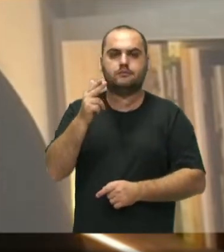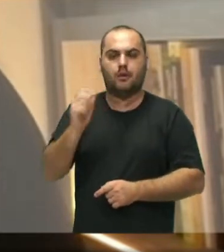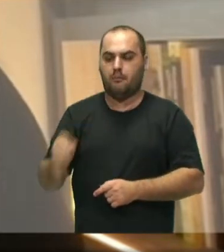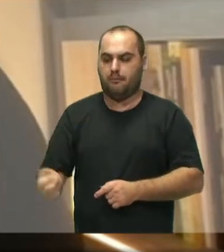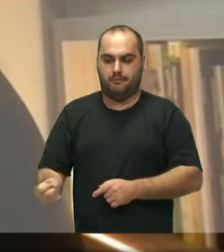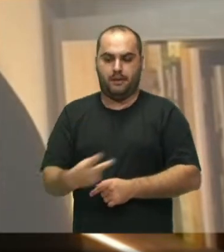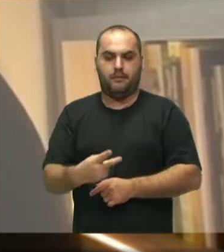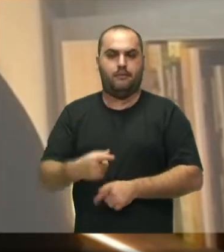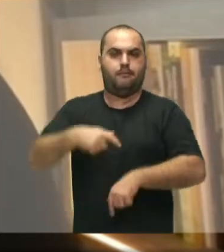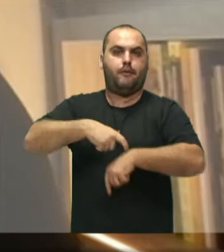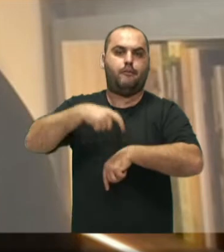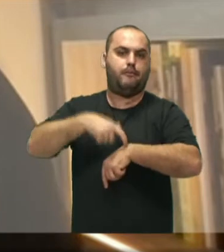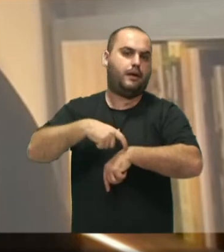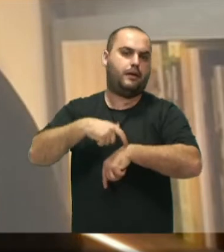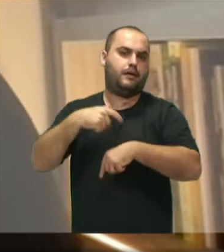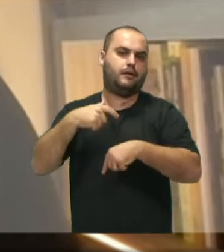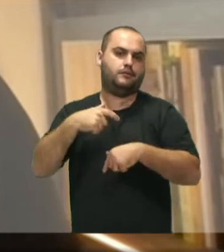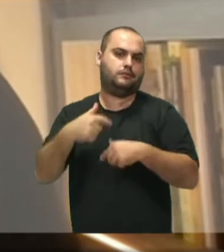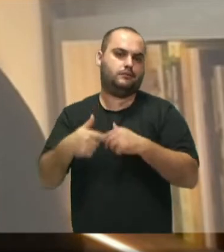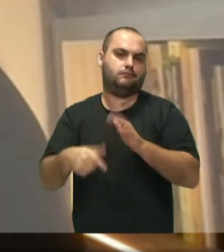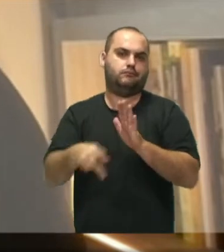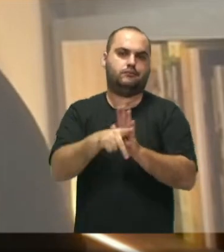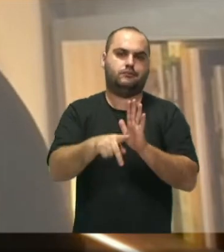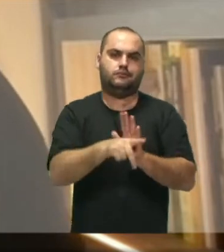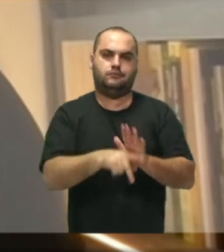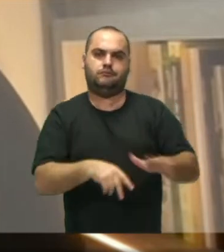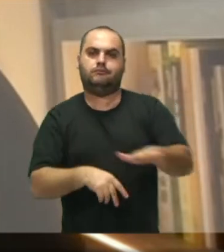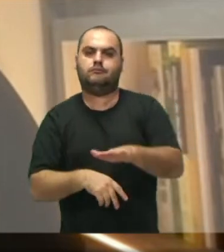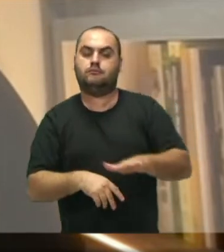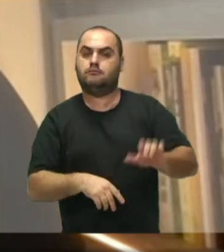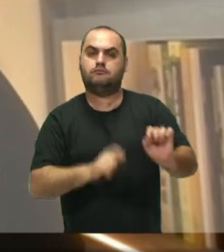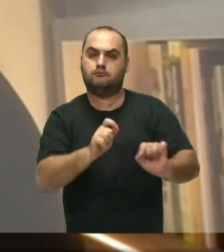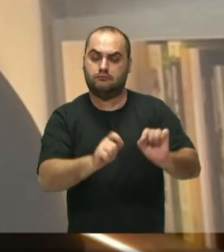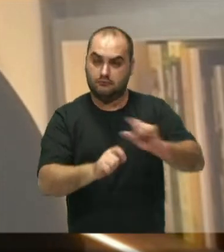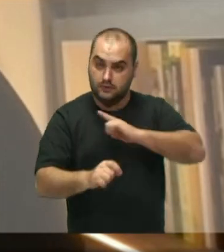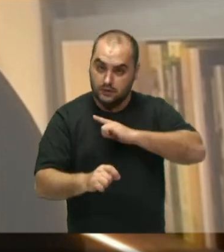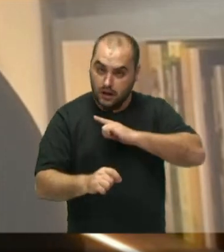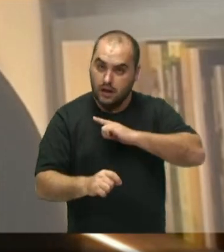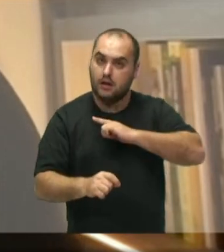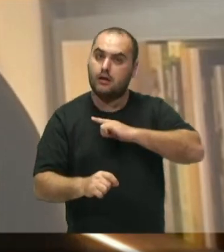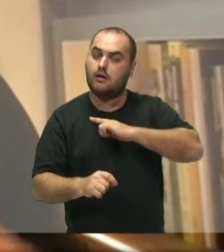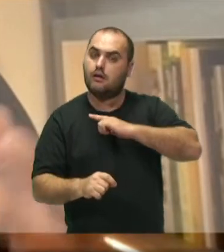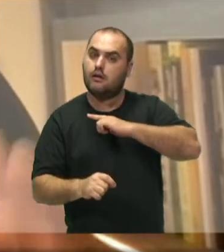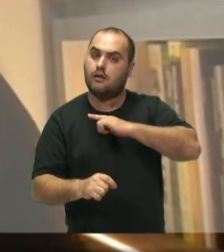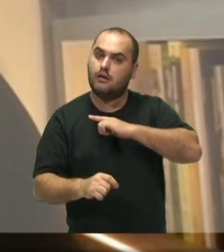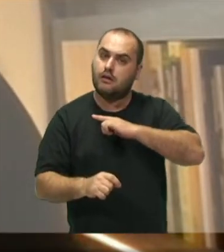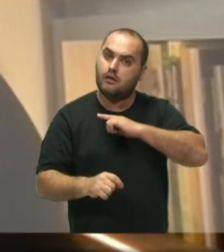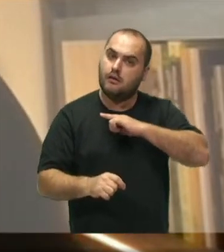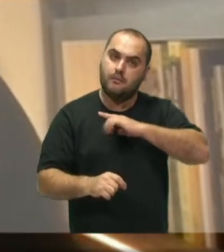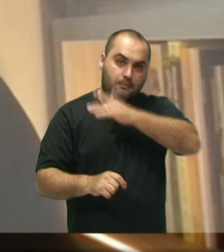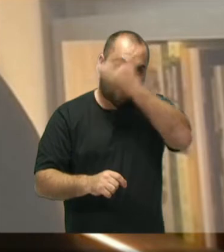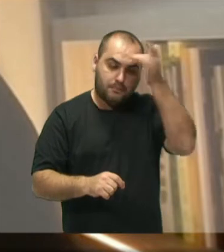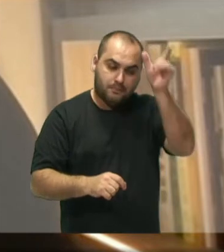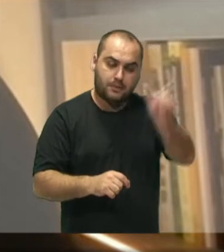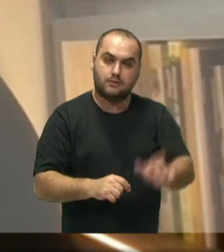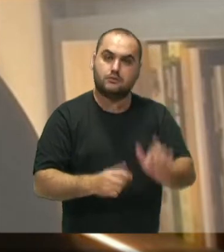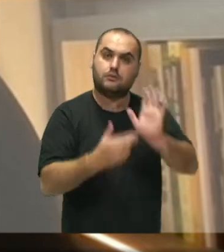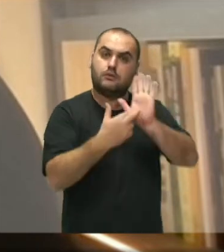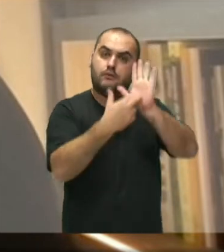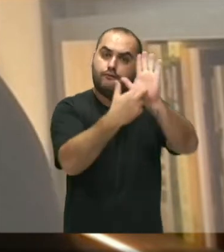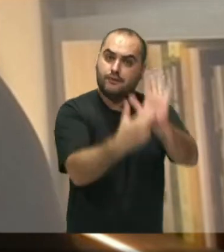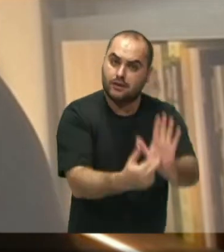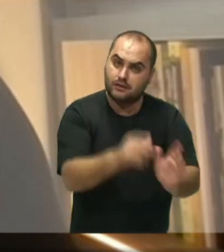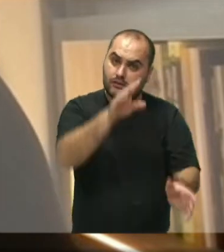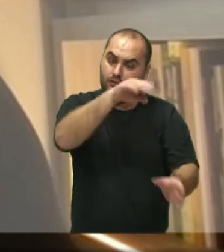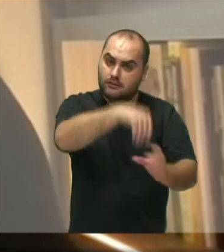oportunista de momento de ocasião uma vez que nós temos pessoas que são referências na